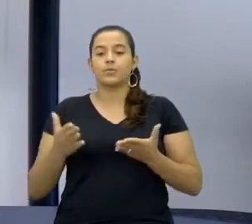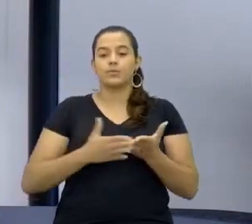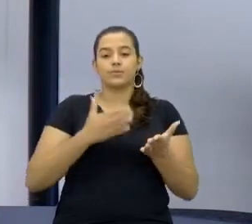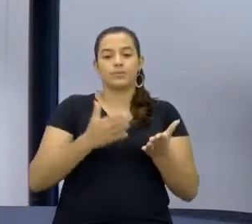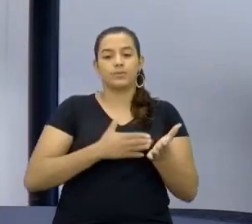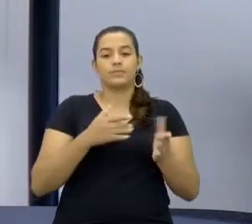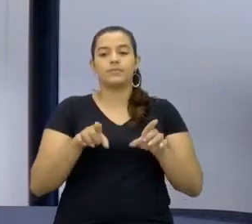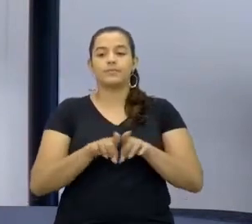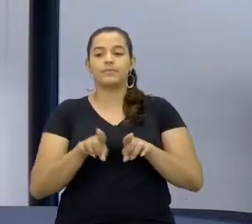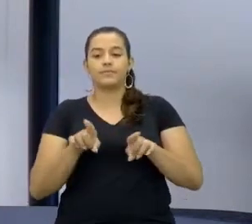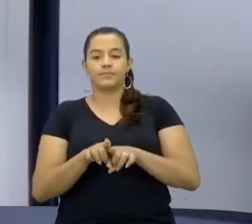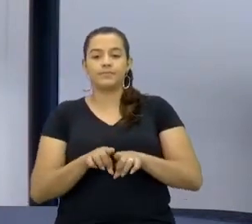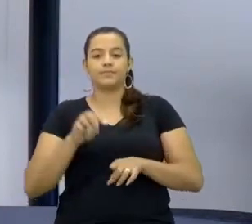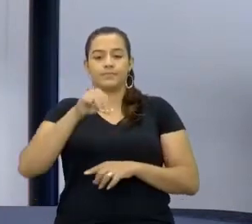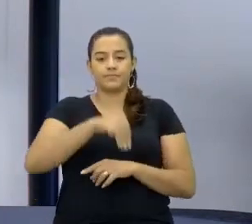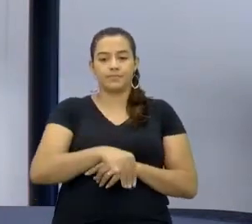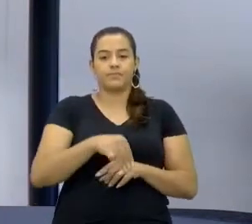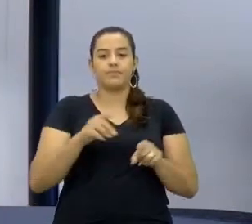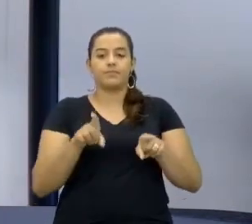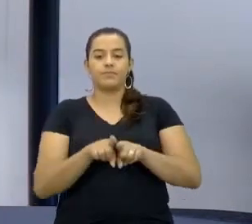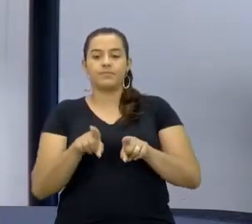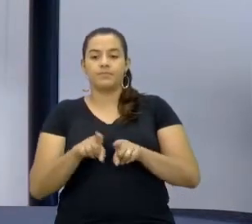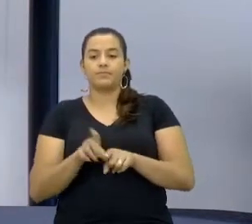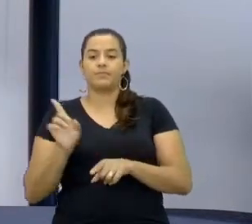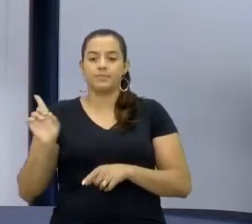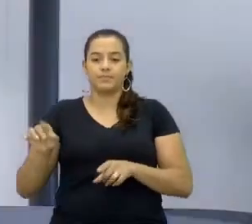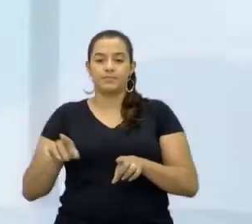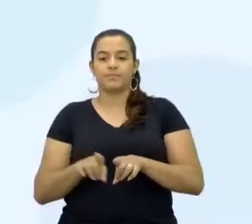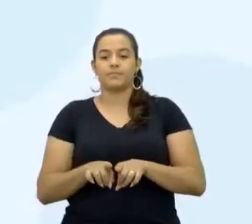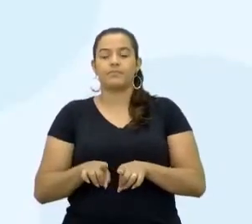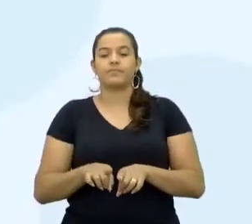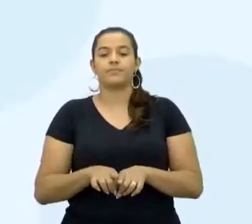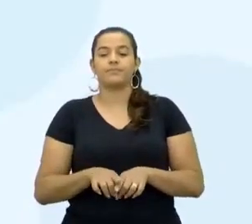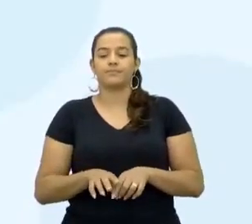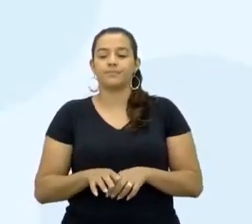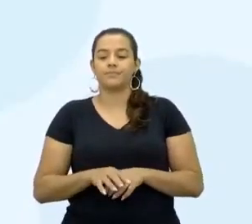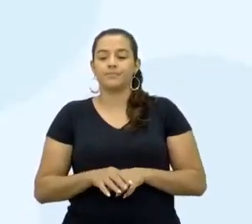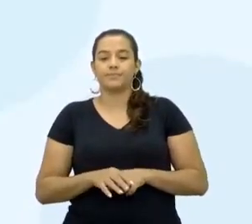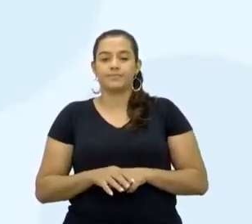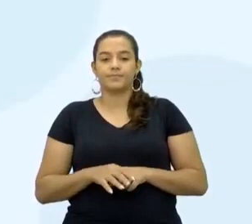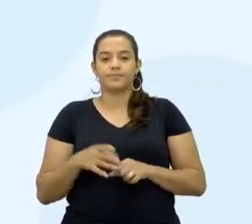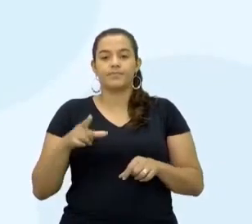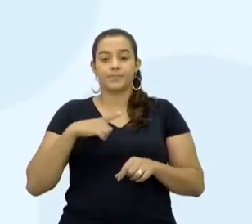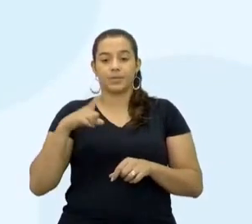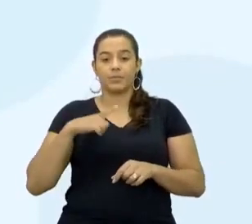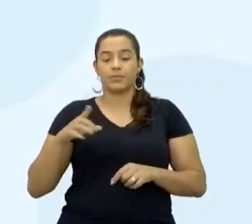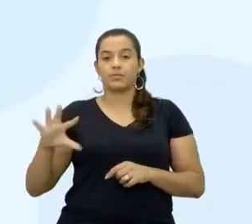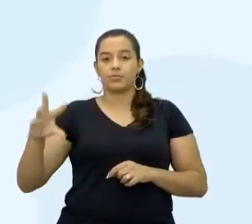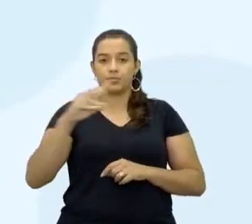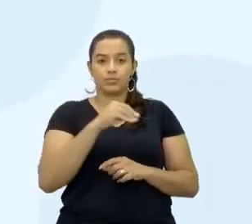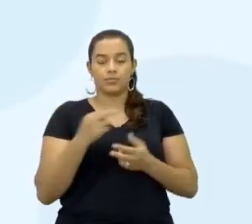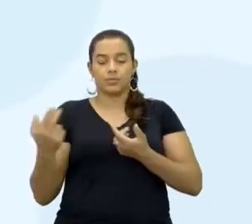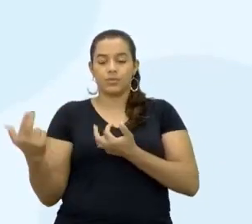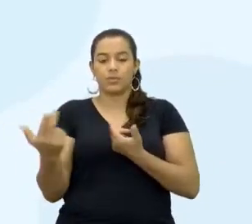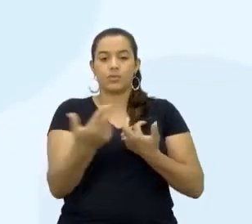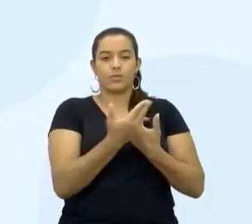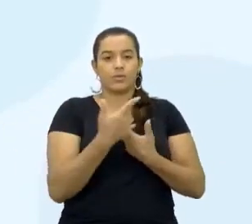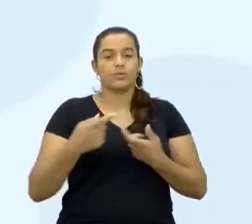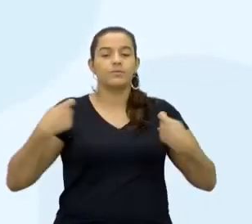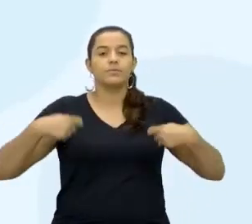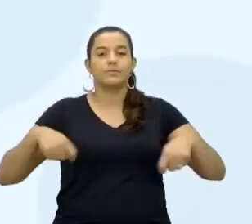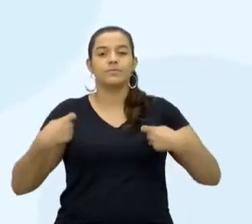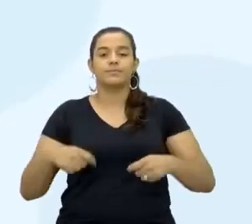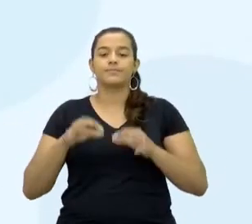que colocar essa unidade em metro, tá bom? Aqui também. Então, ó, para padronizar, as distâncias são dadas em